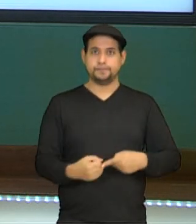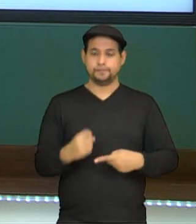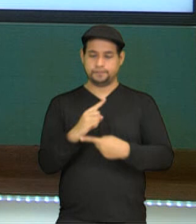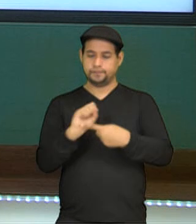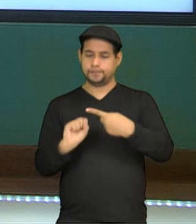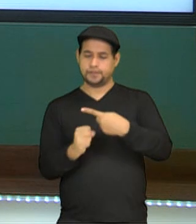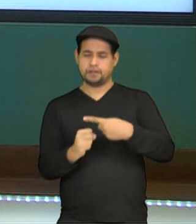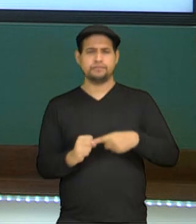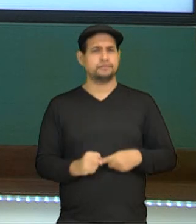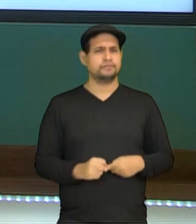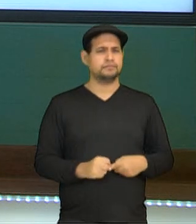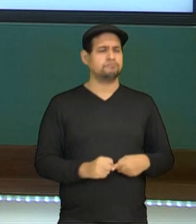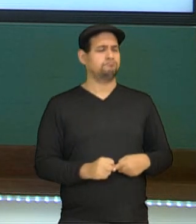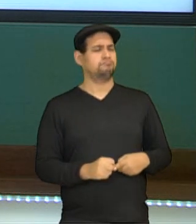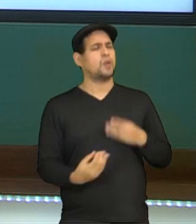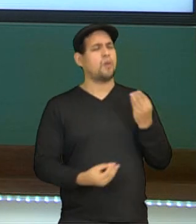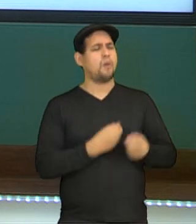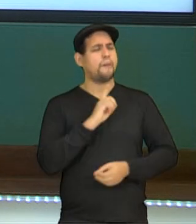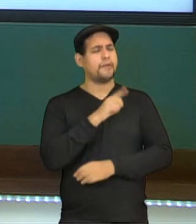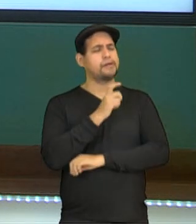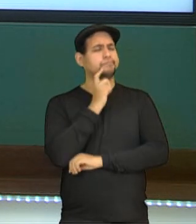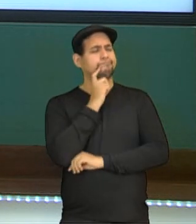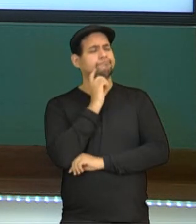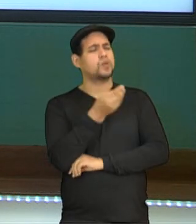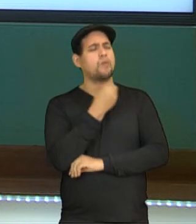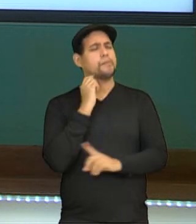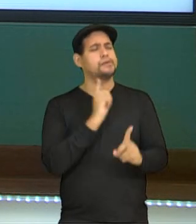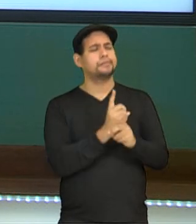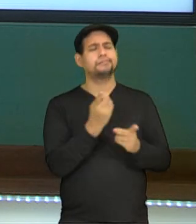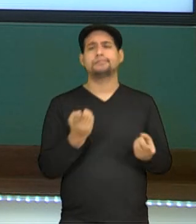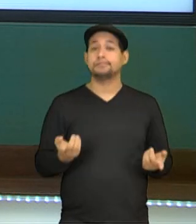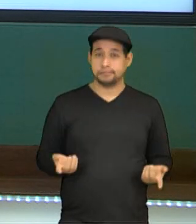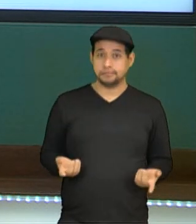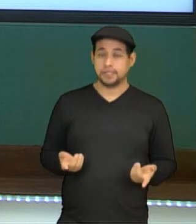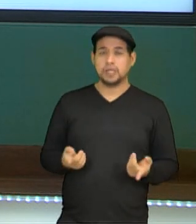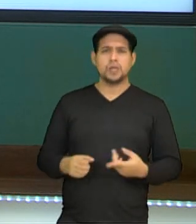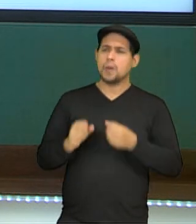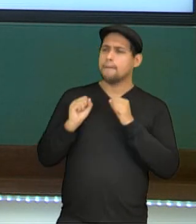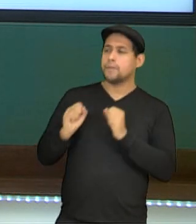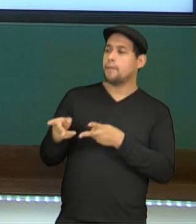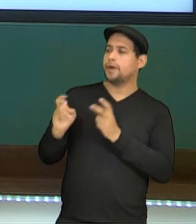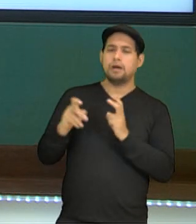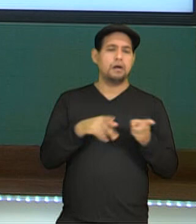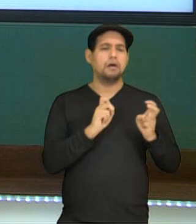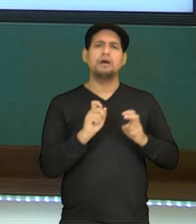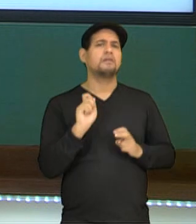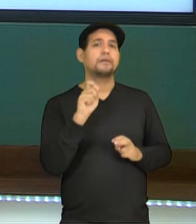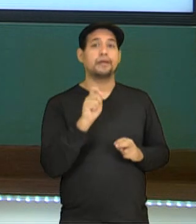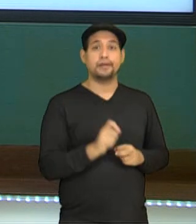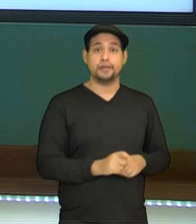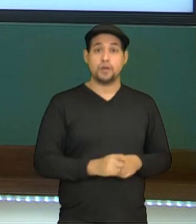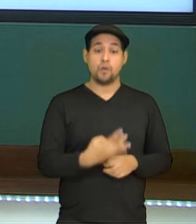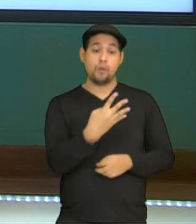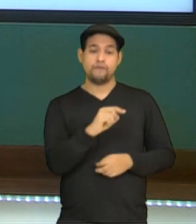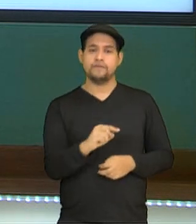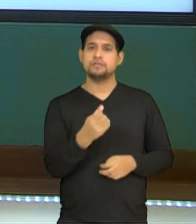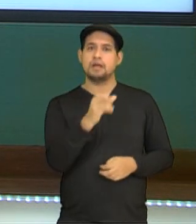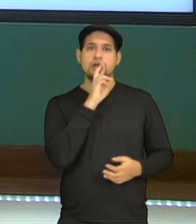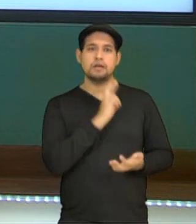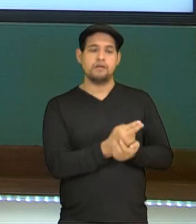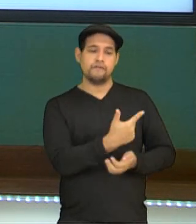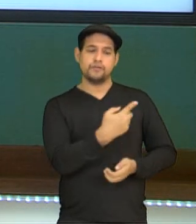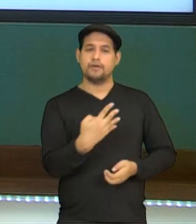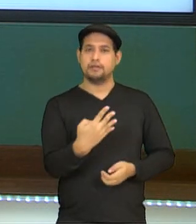1/8, como será que eu posso encontrar isso? Então, eu posso observar que o quê? 4 vezes